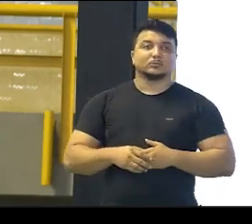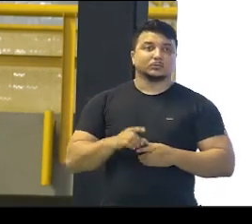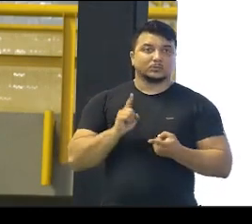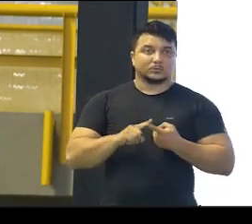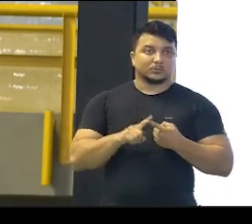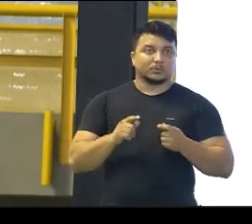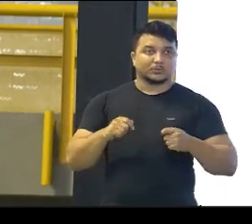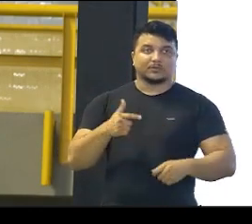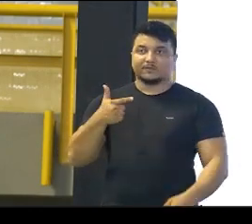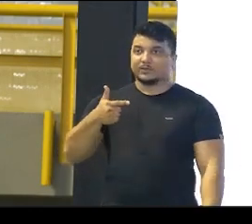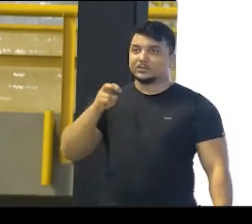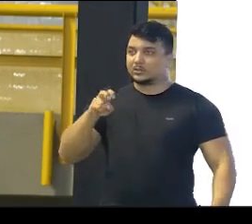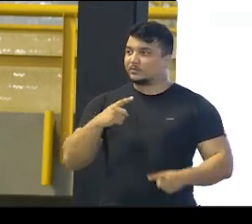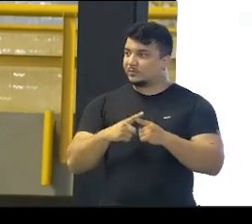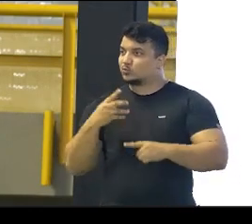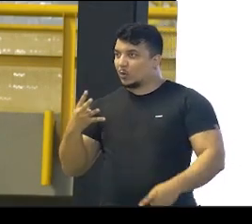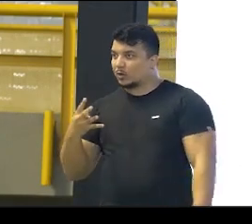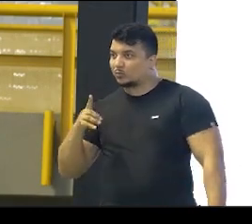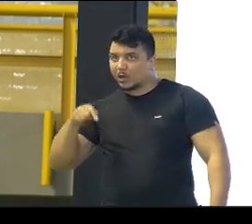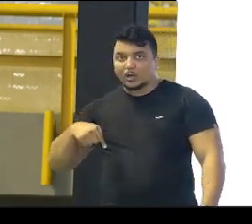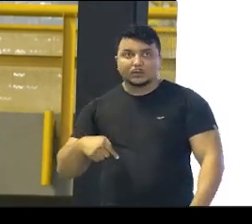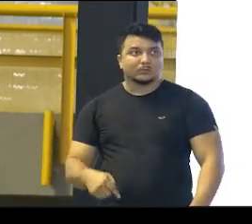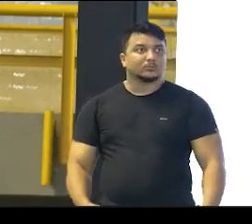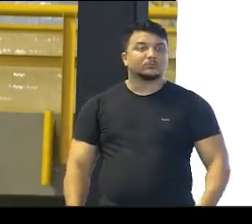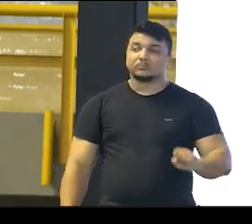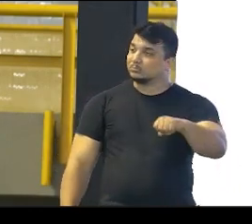75 são quantas vezes 3?